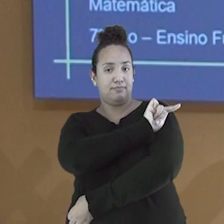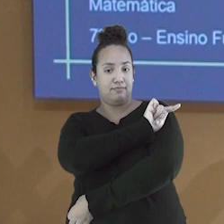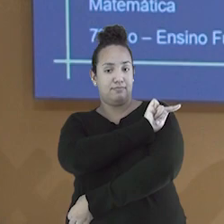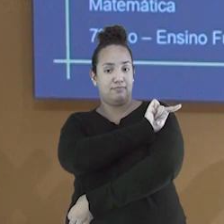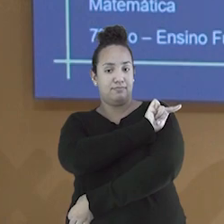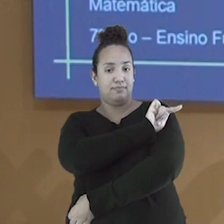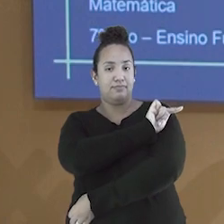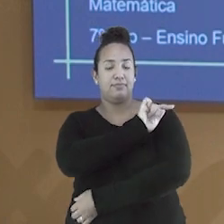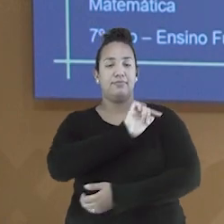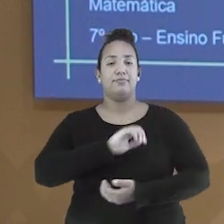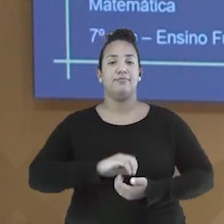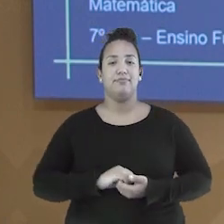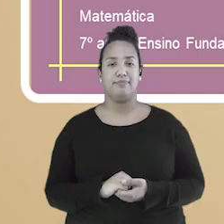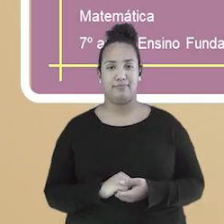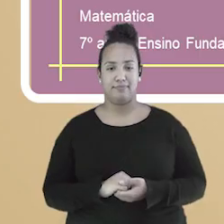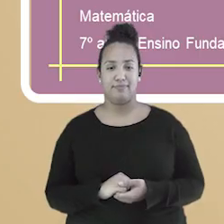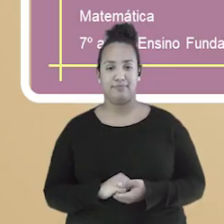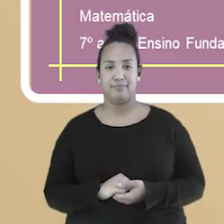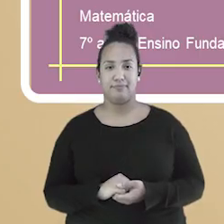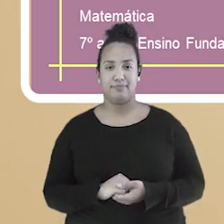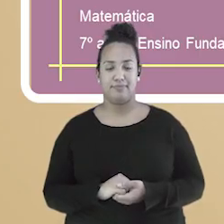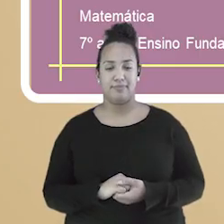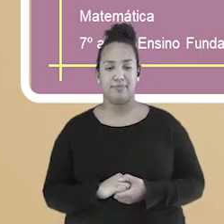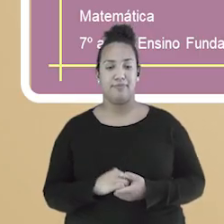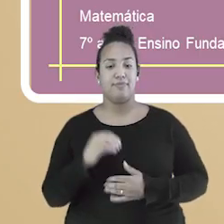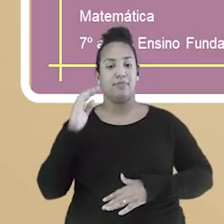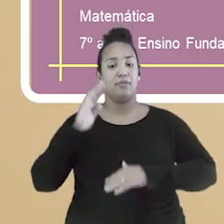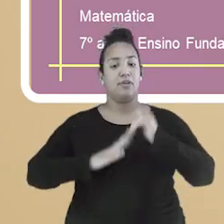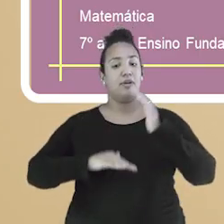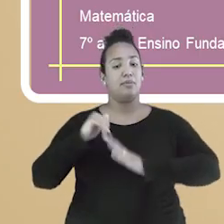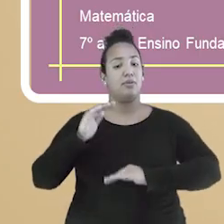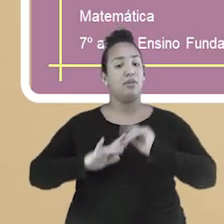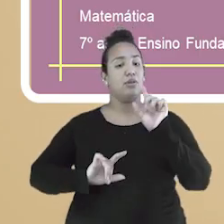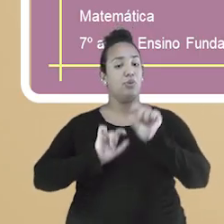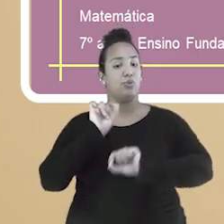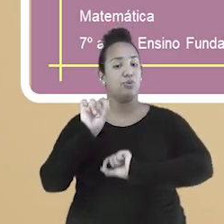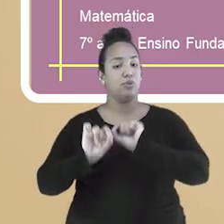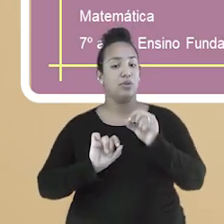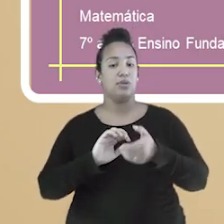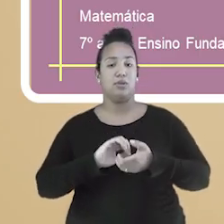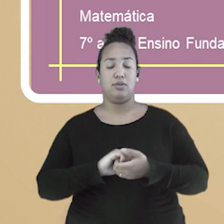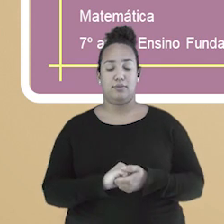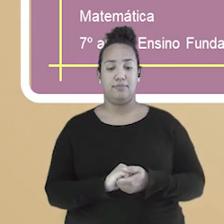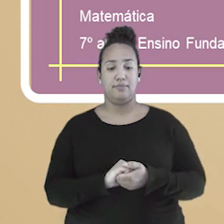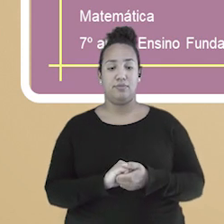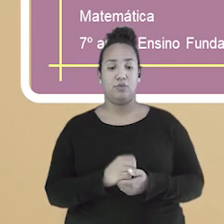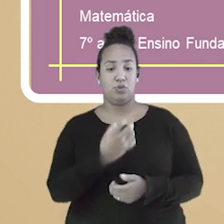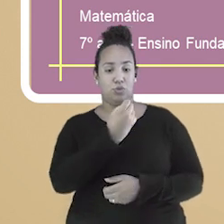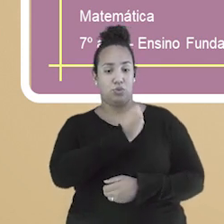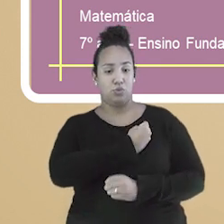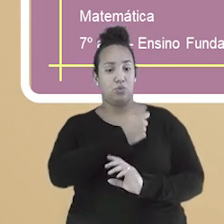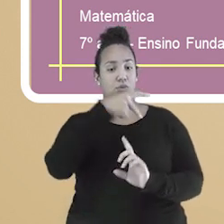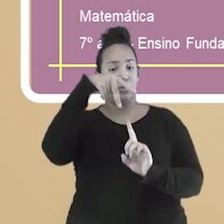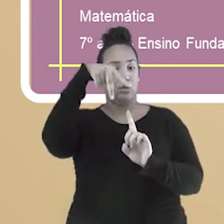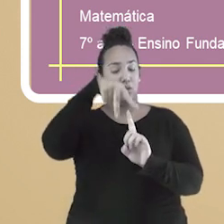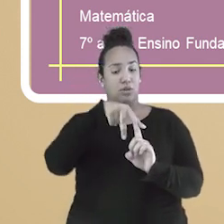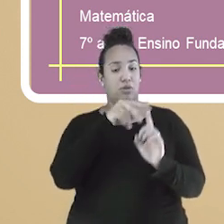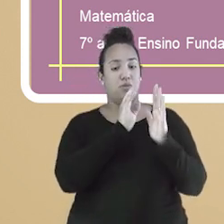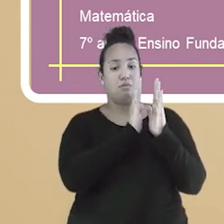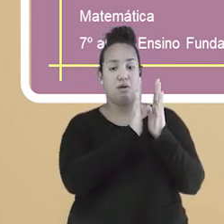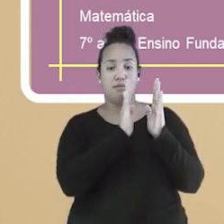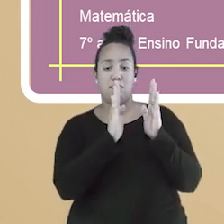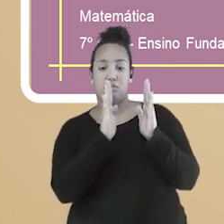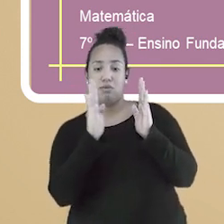Ensino Fundamental, anos finais. Trabalha a habilidade comparar e ordenar números inteiros em diferentes